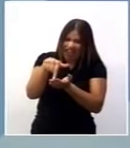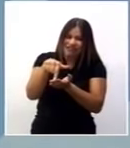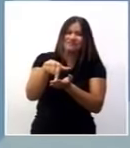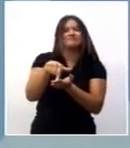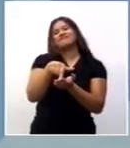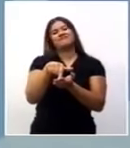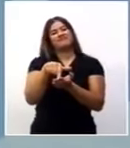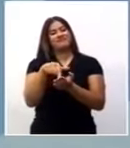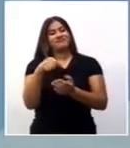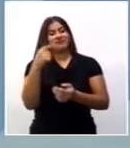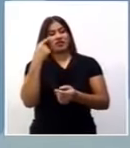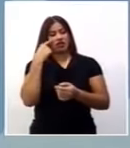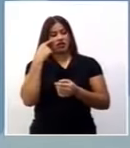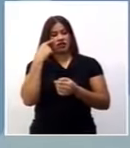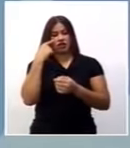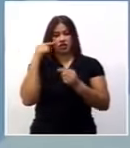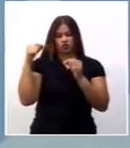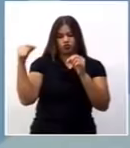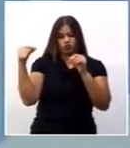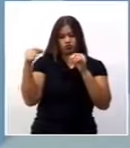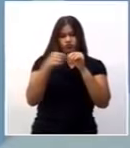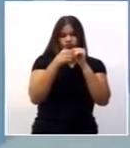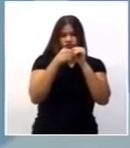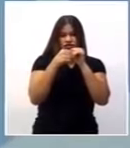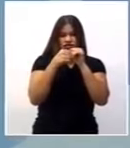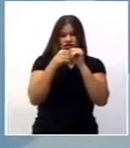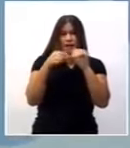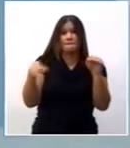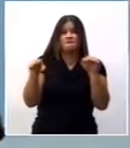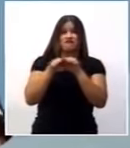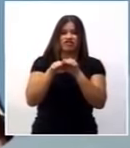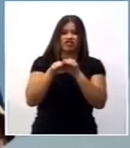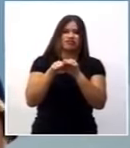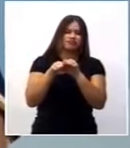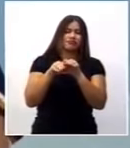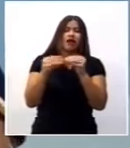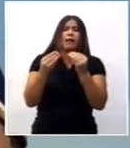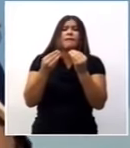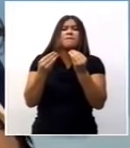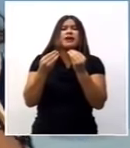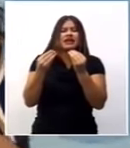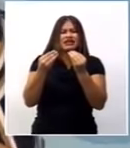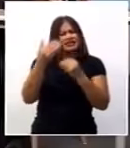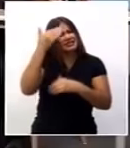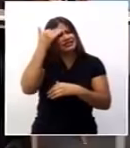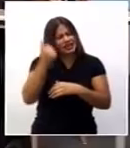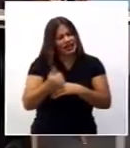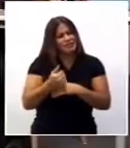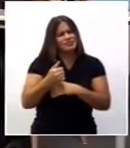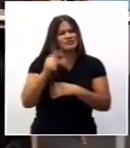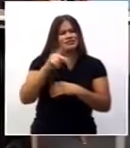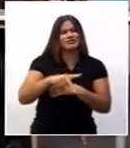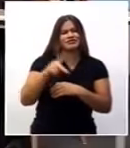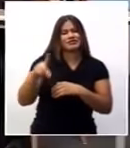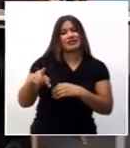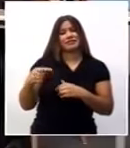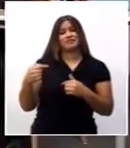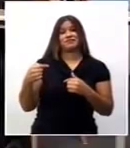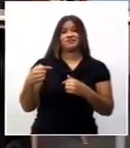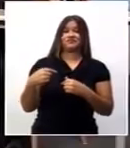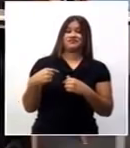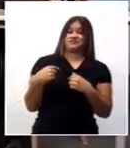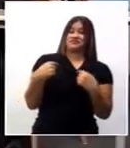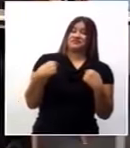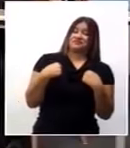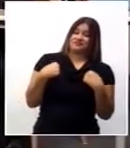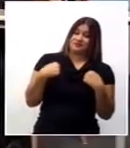parafusinho, ó, um preguinho que você põe aqui para fechar. Para que serve isso? Você sabe me dizer, professora Janaína? Olha, eu